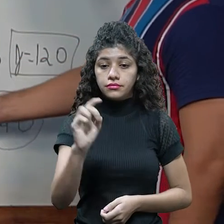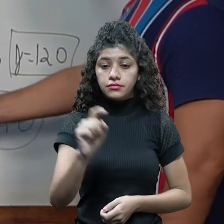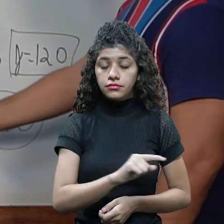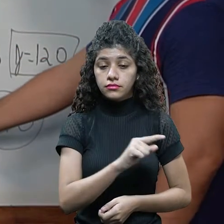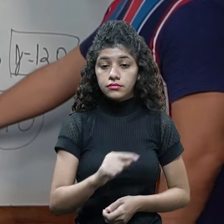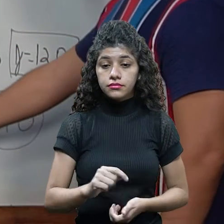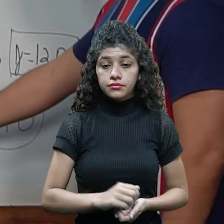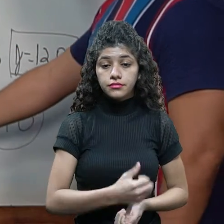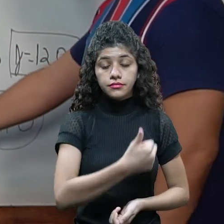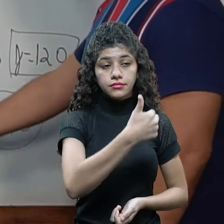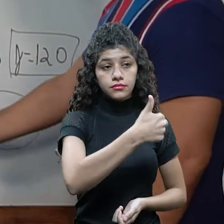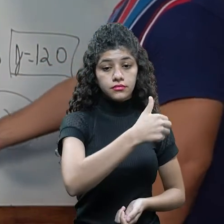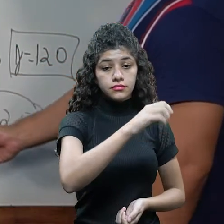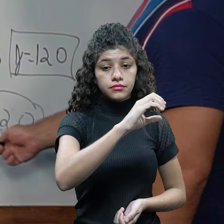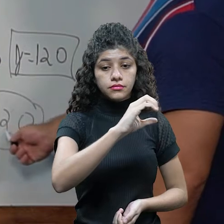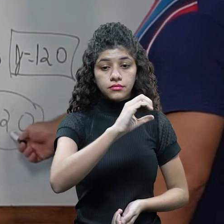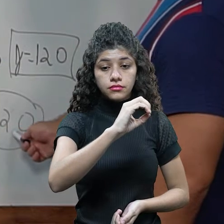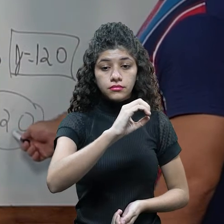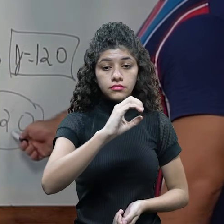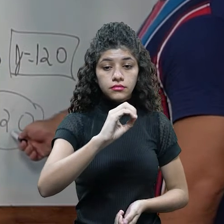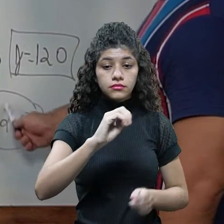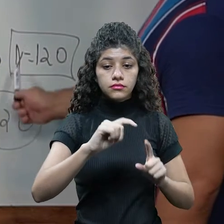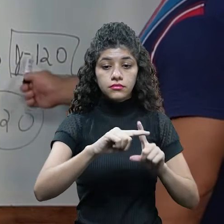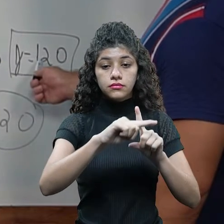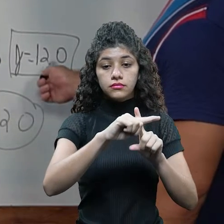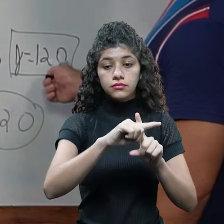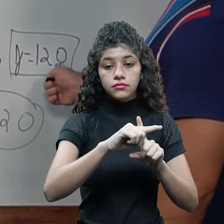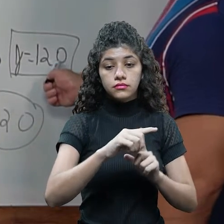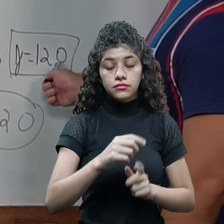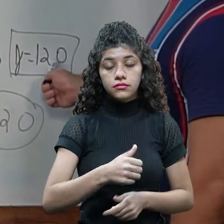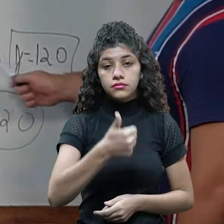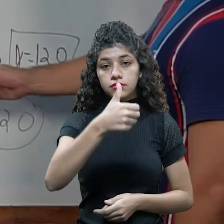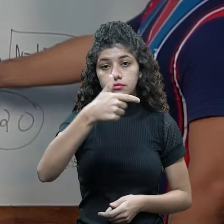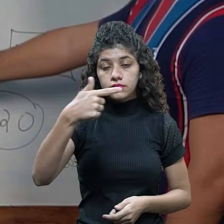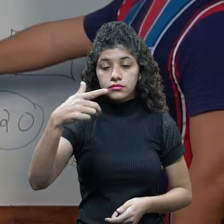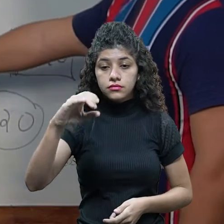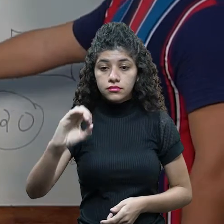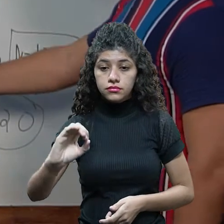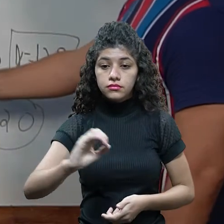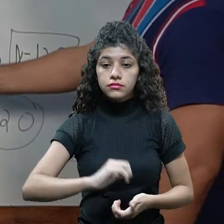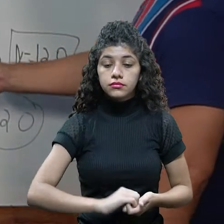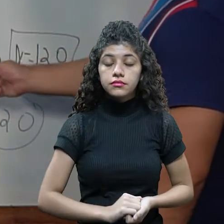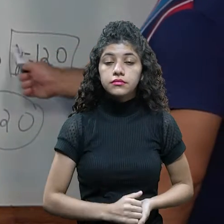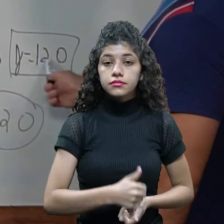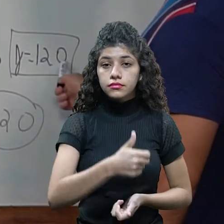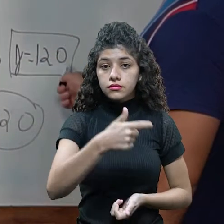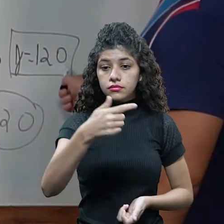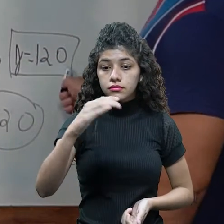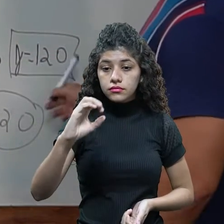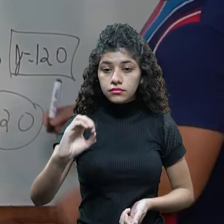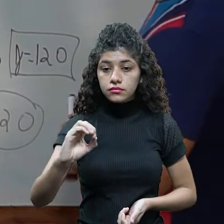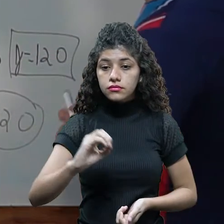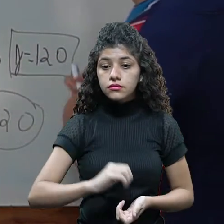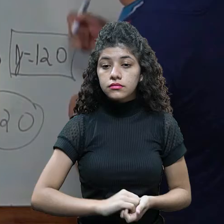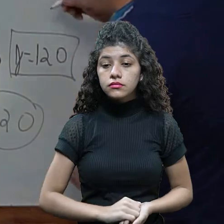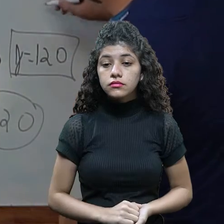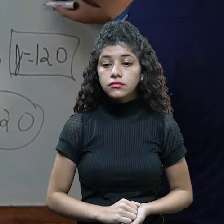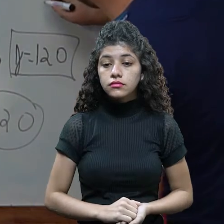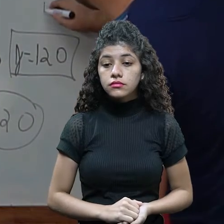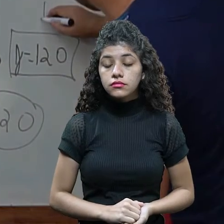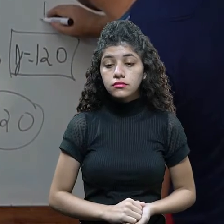dois de baixo, ficou esse valor bem aqui, 120. Né? Então, 10 vezes 2 vezes 6,